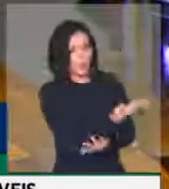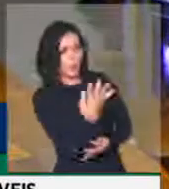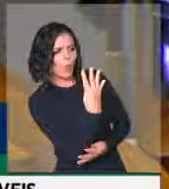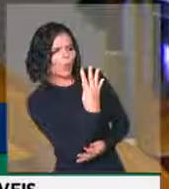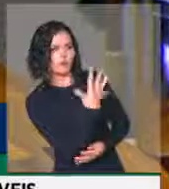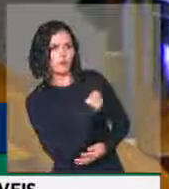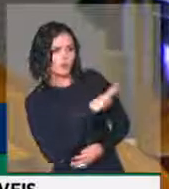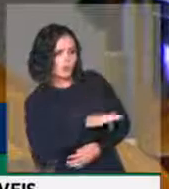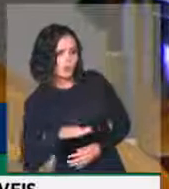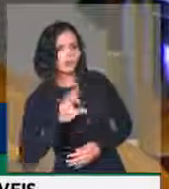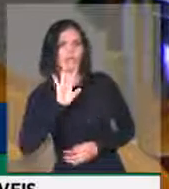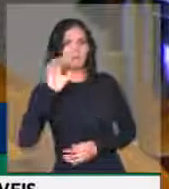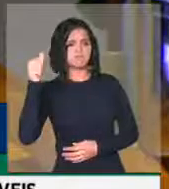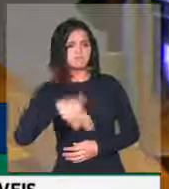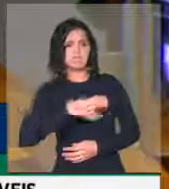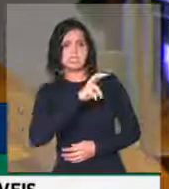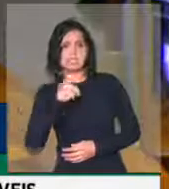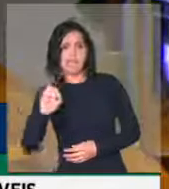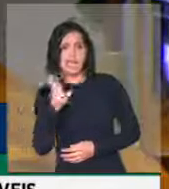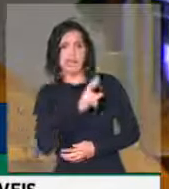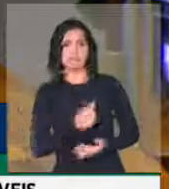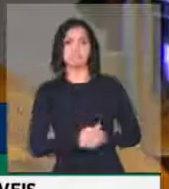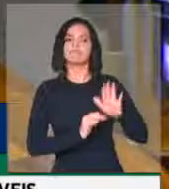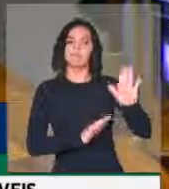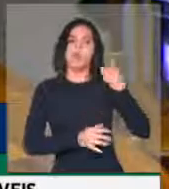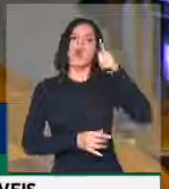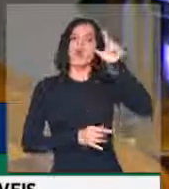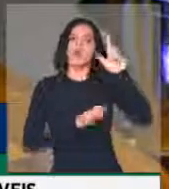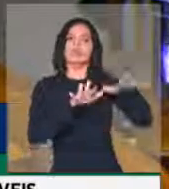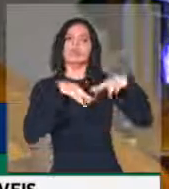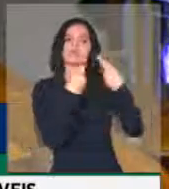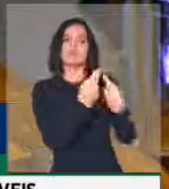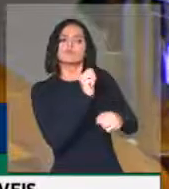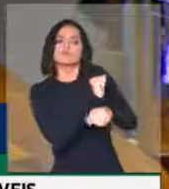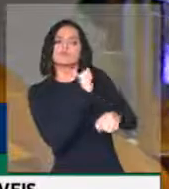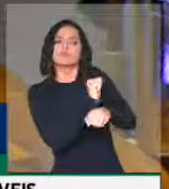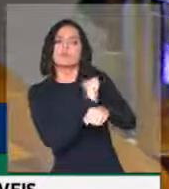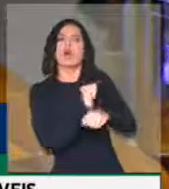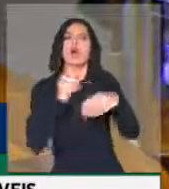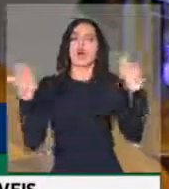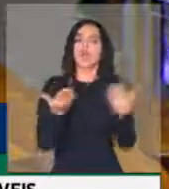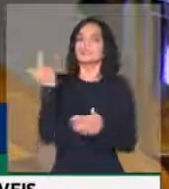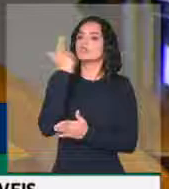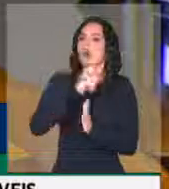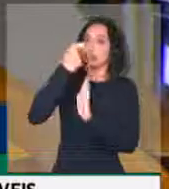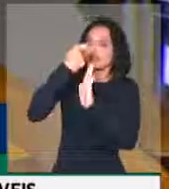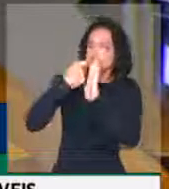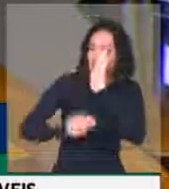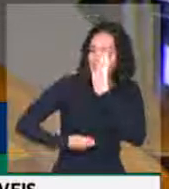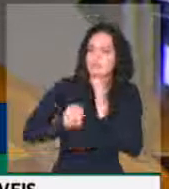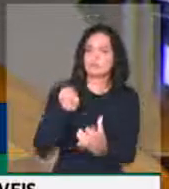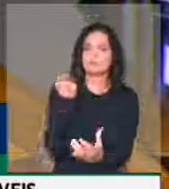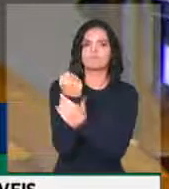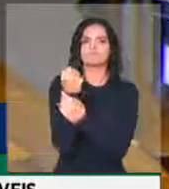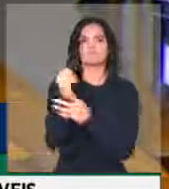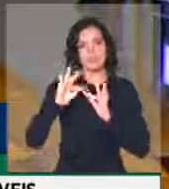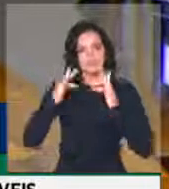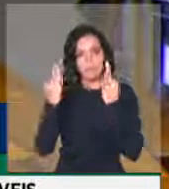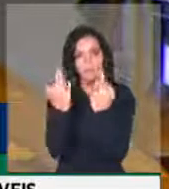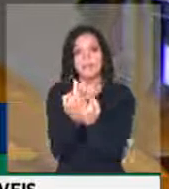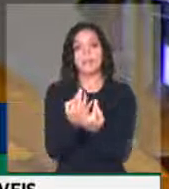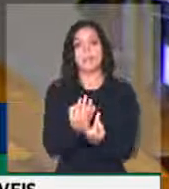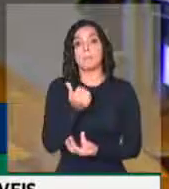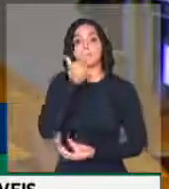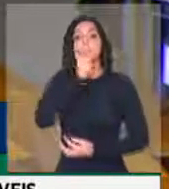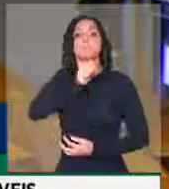de apenas R$500. A sessão foi suspensa ontem para a gente poder chegar numa redação que garantiu às famílias